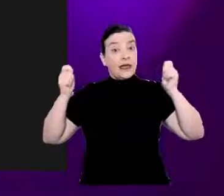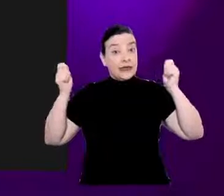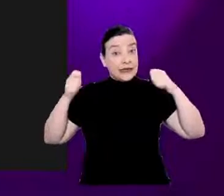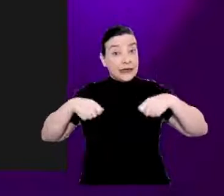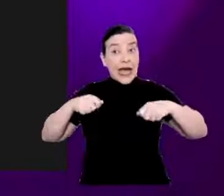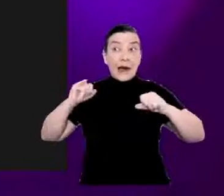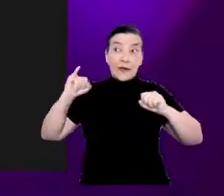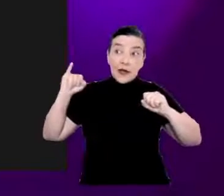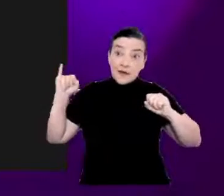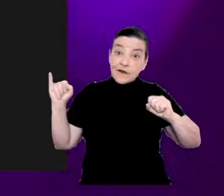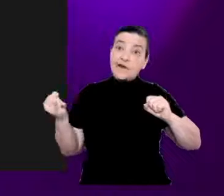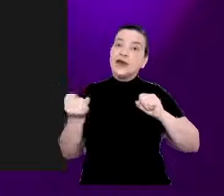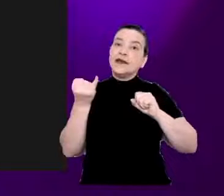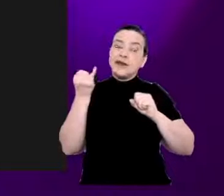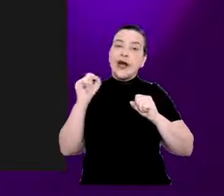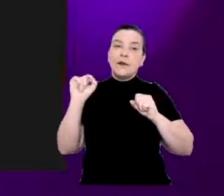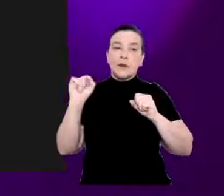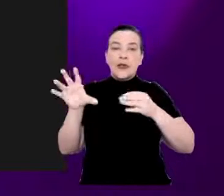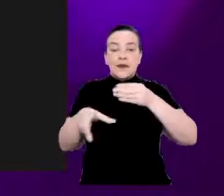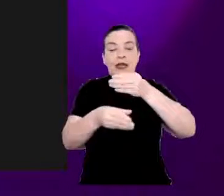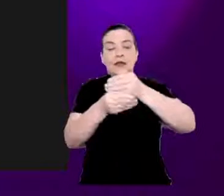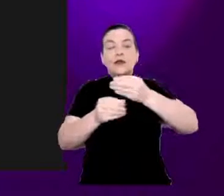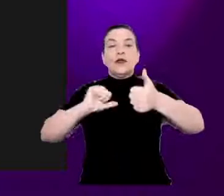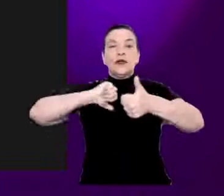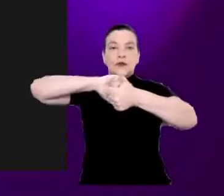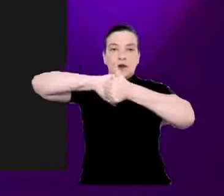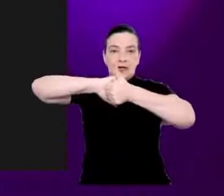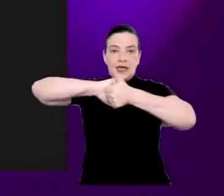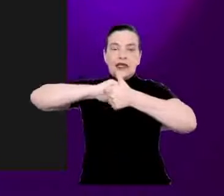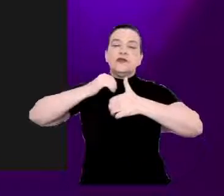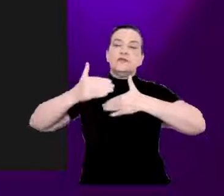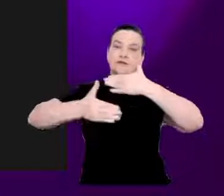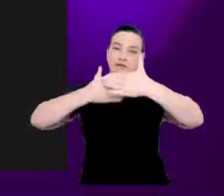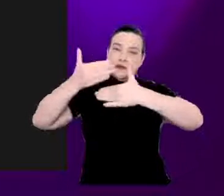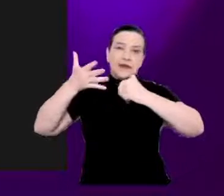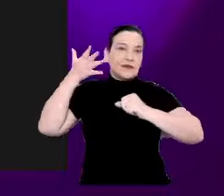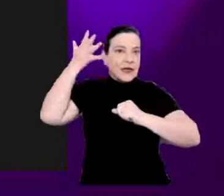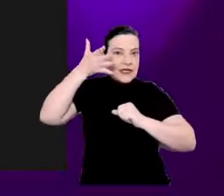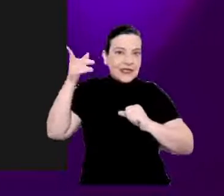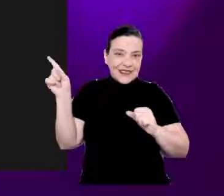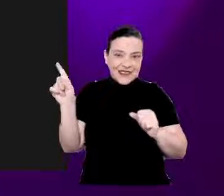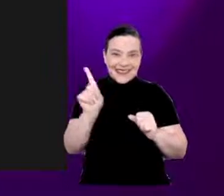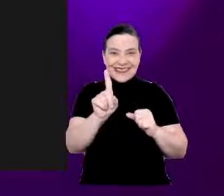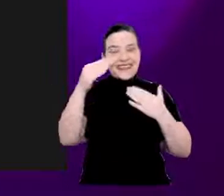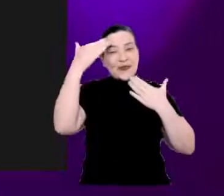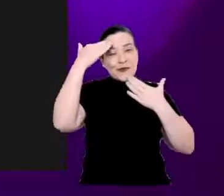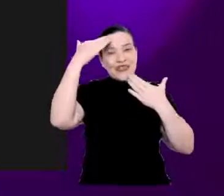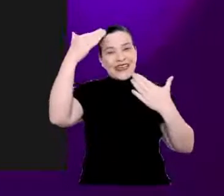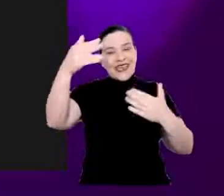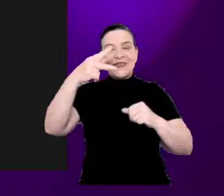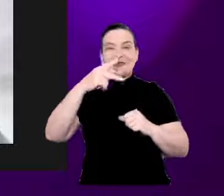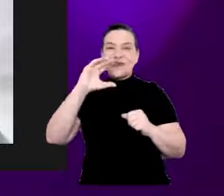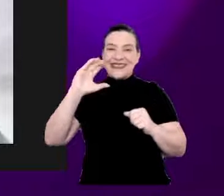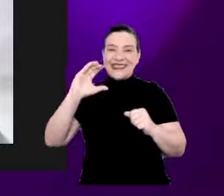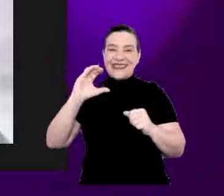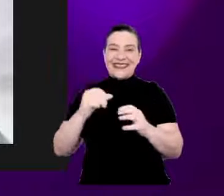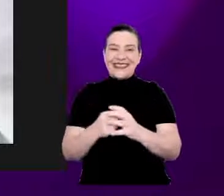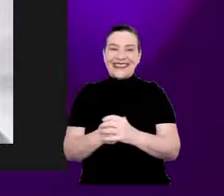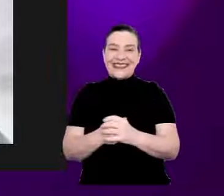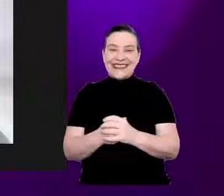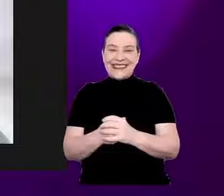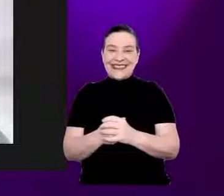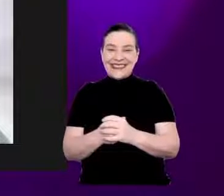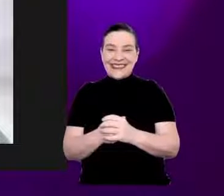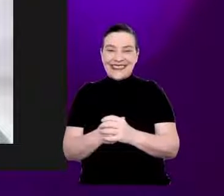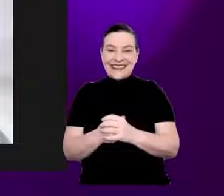por qualidade. E aí a gente vai dando sequência aos próximos palestrantes. Obrigado, PC. O momento é